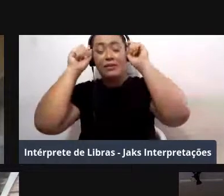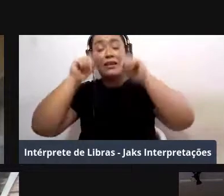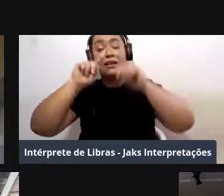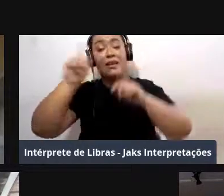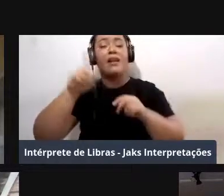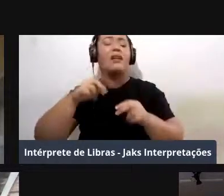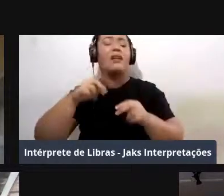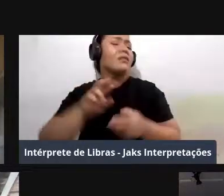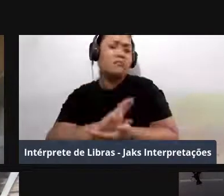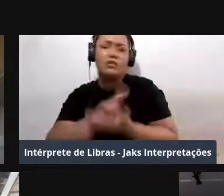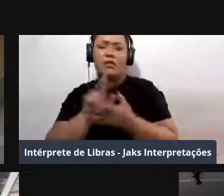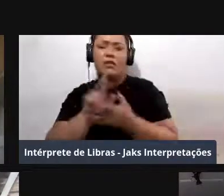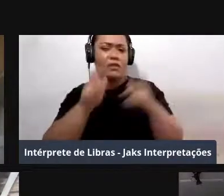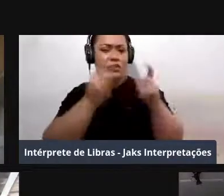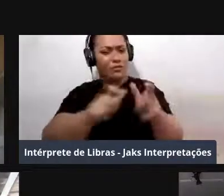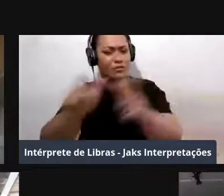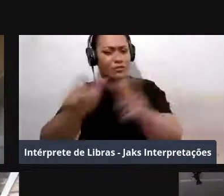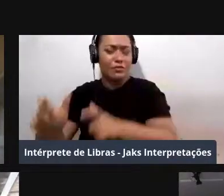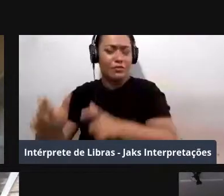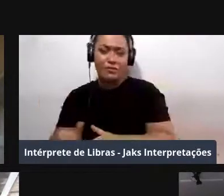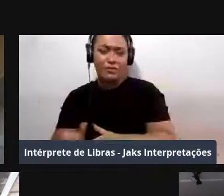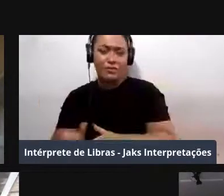a ideal.